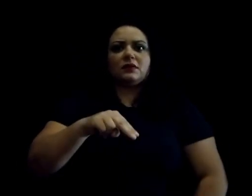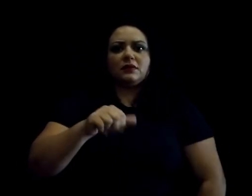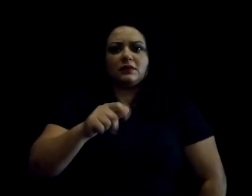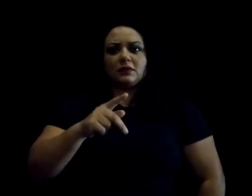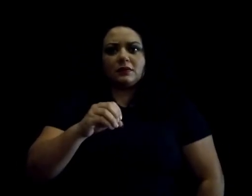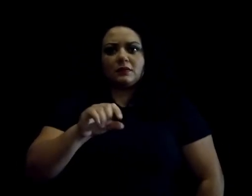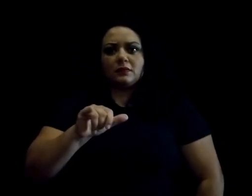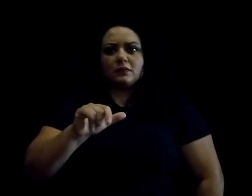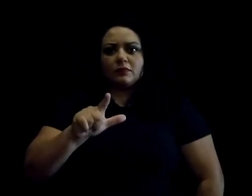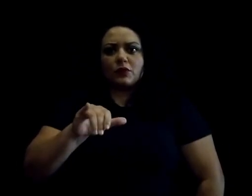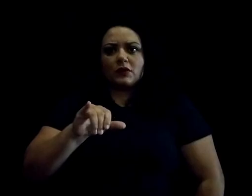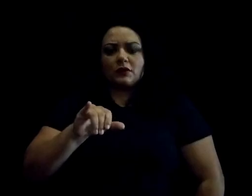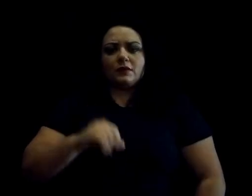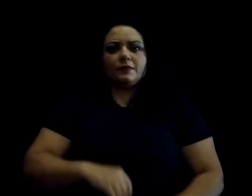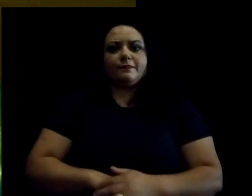Nápoles.